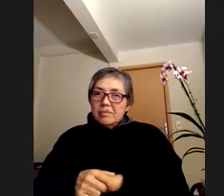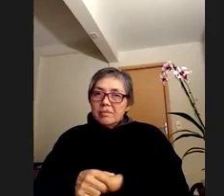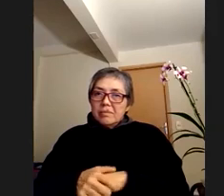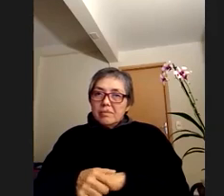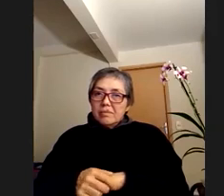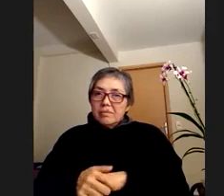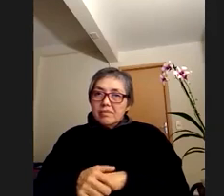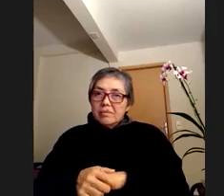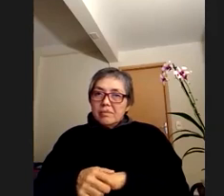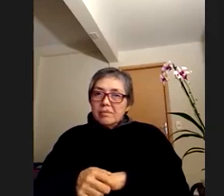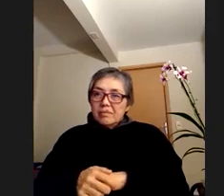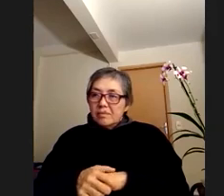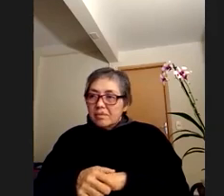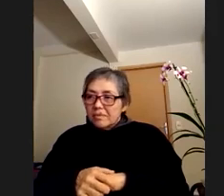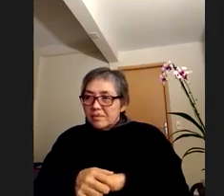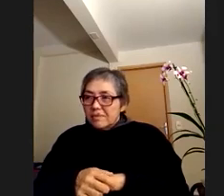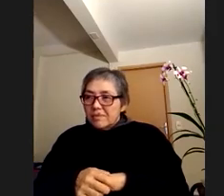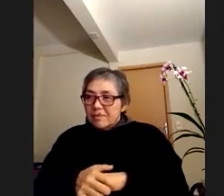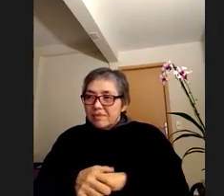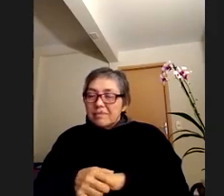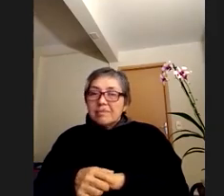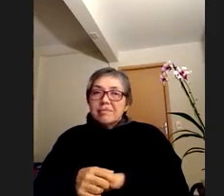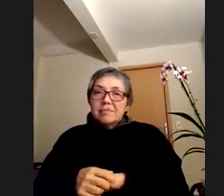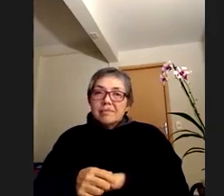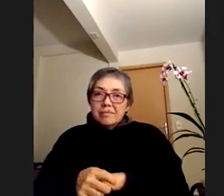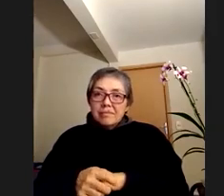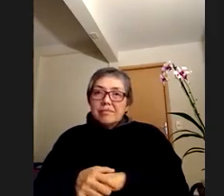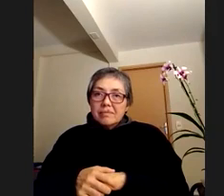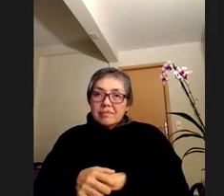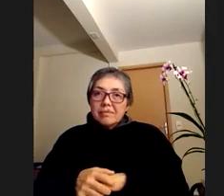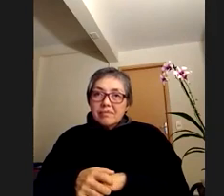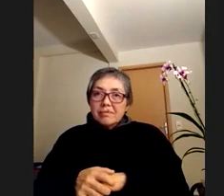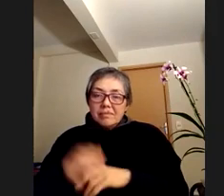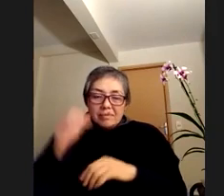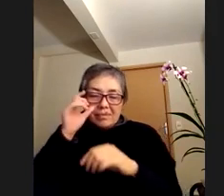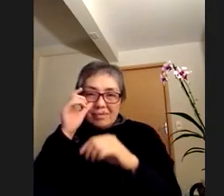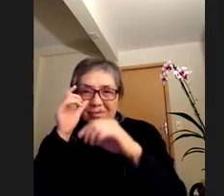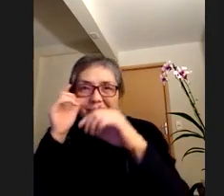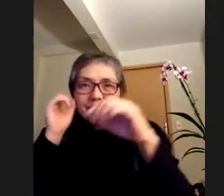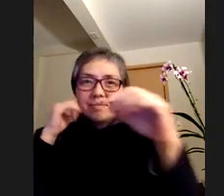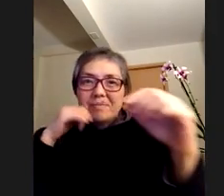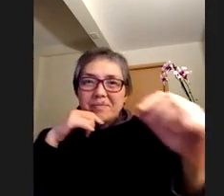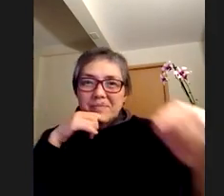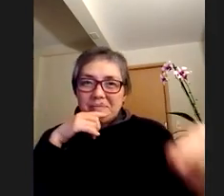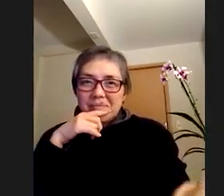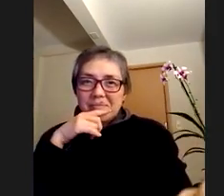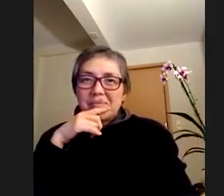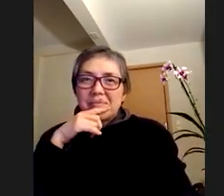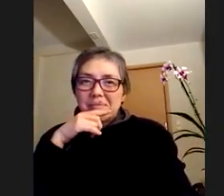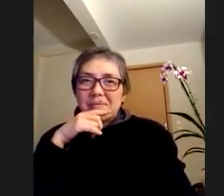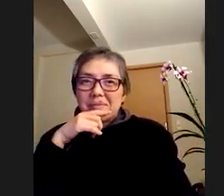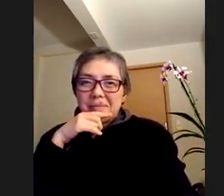Eu tenho aula às 7h30. Então... eu já mandei até uma mensagem para o professor ir abrindo a sala virtual para